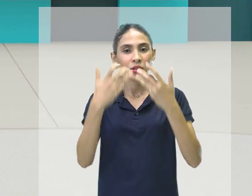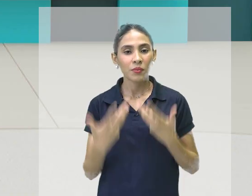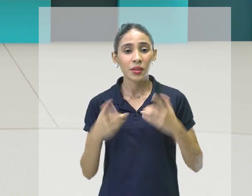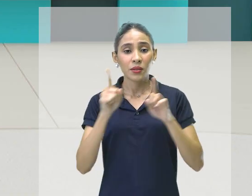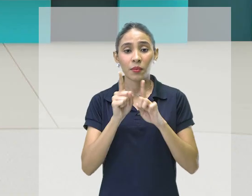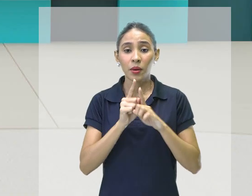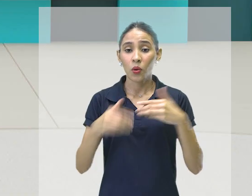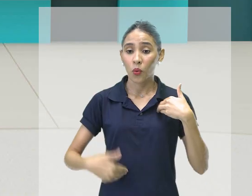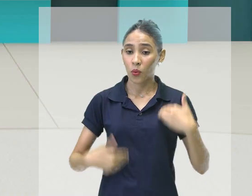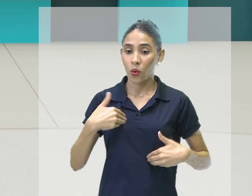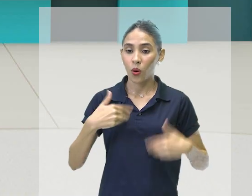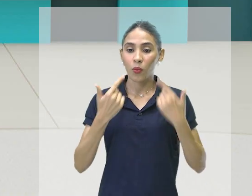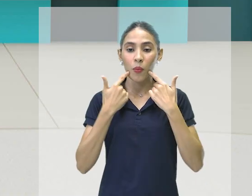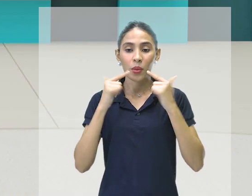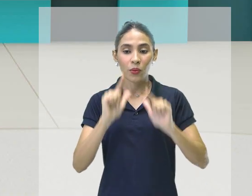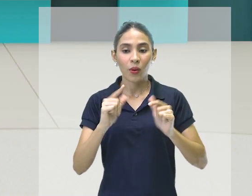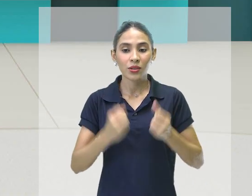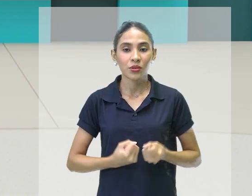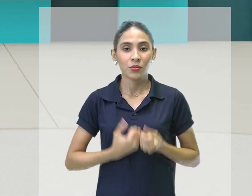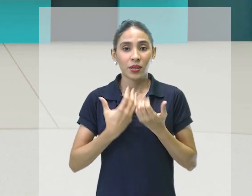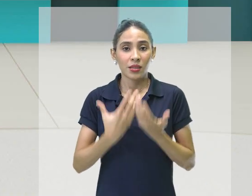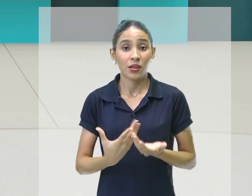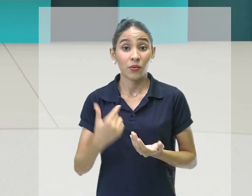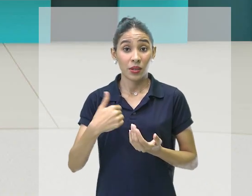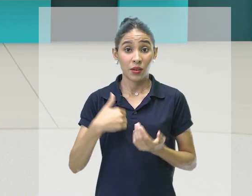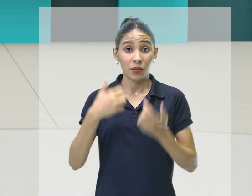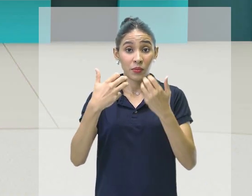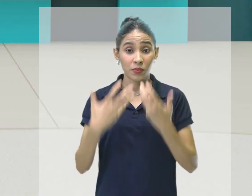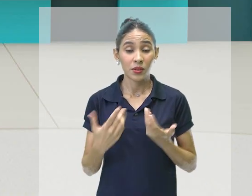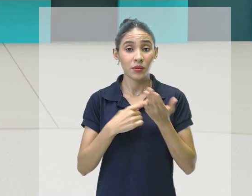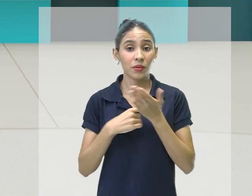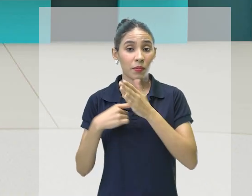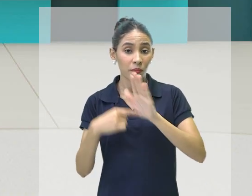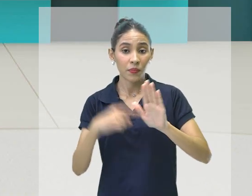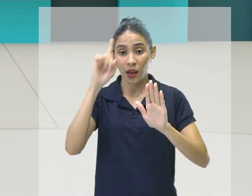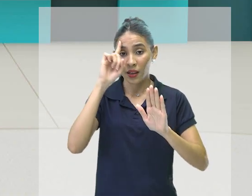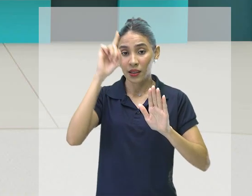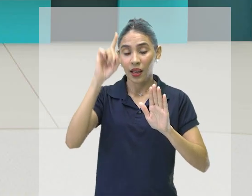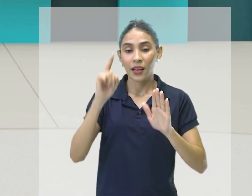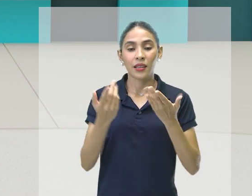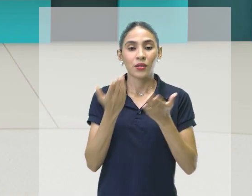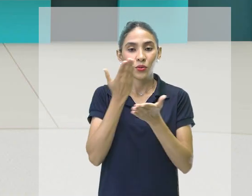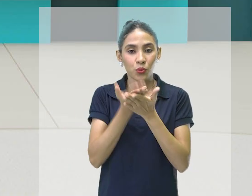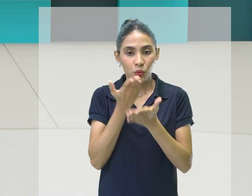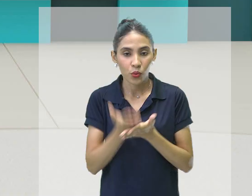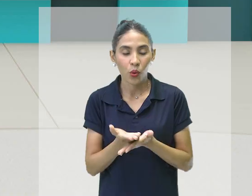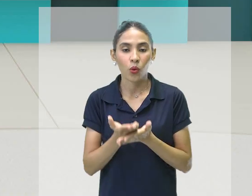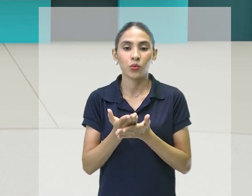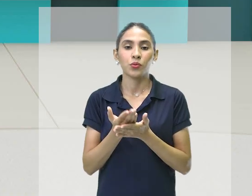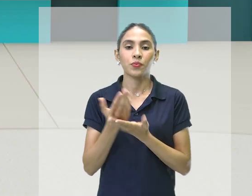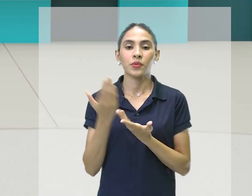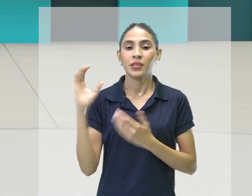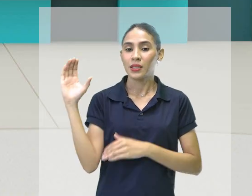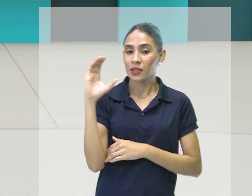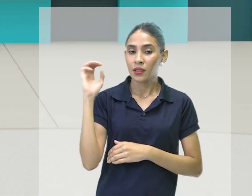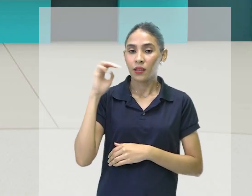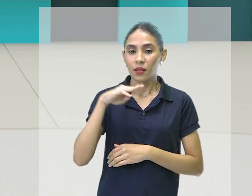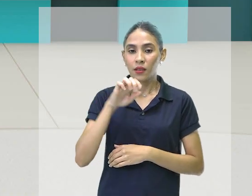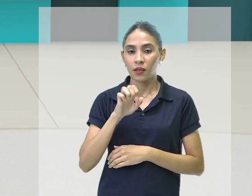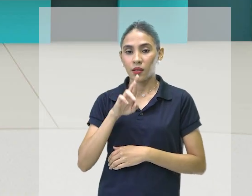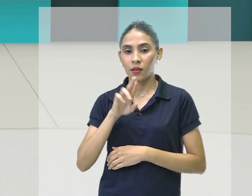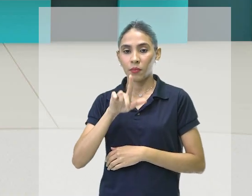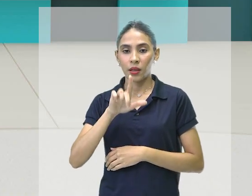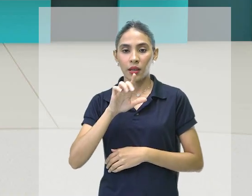essa questão do corpo como linguagem e expressão. E eu venho trazendo aqui as ideias de um estudioso para vocês, que é